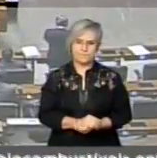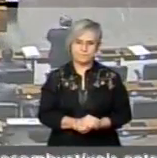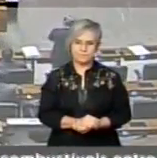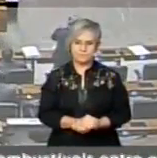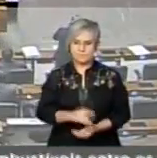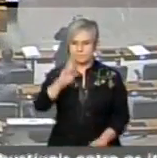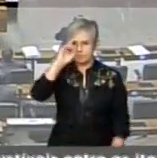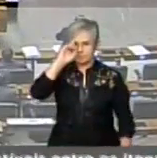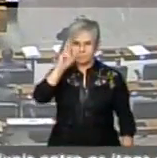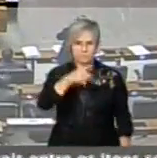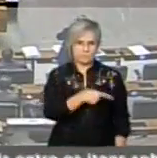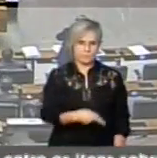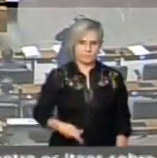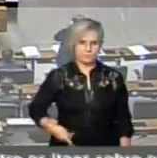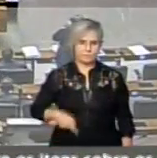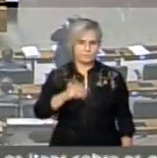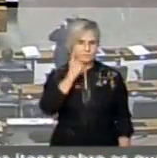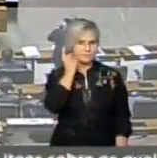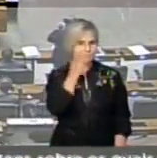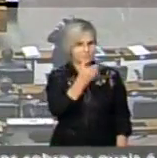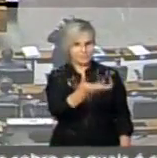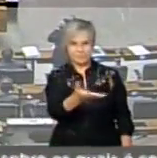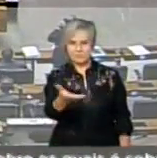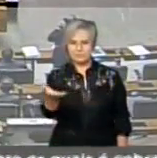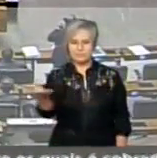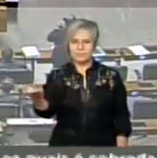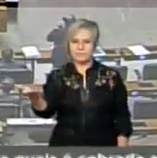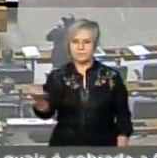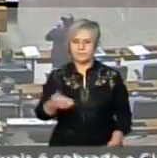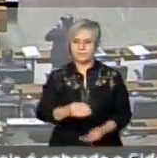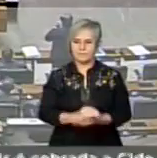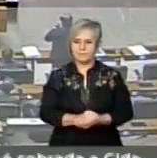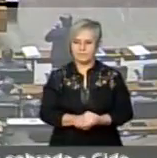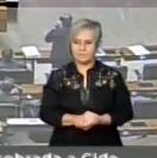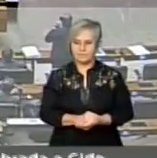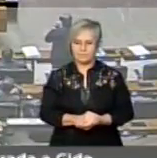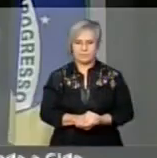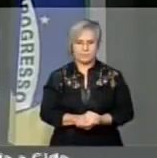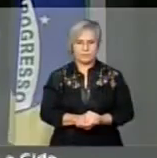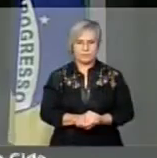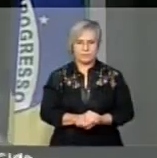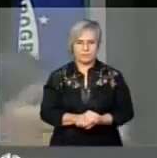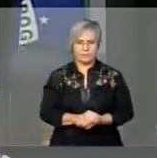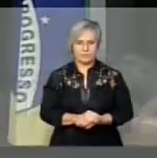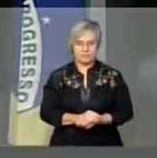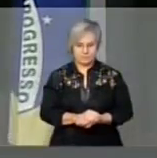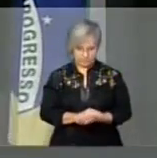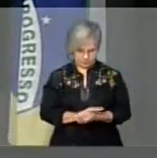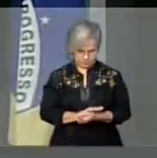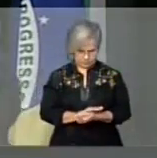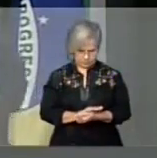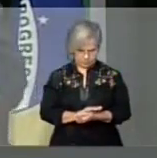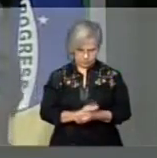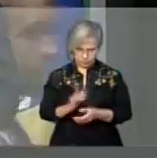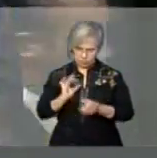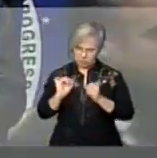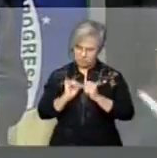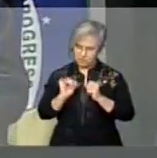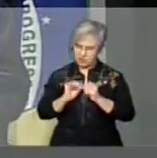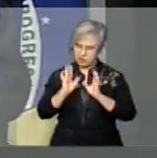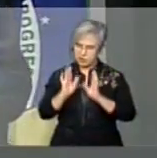Bom, senhor presidente, senhoras e senhores deputados federais, só foi feito um